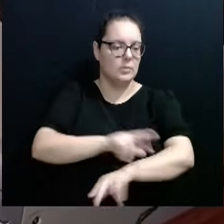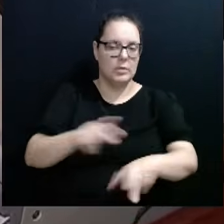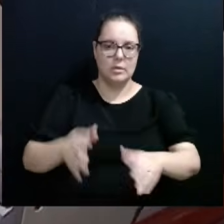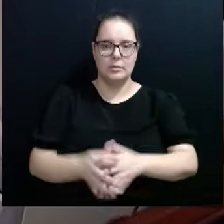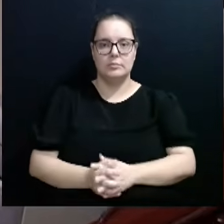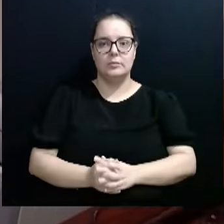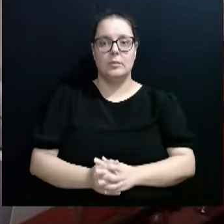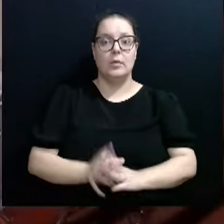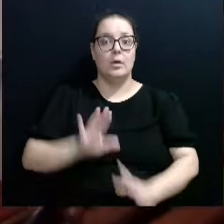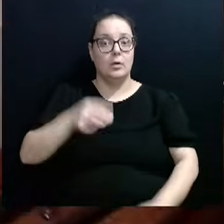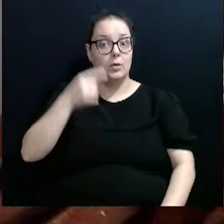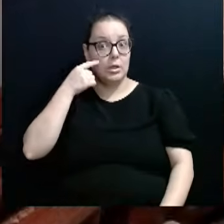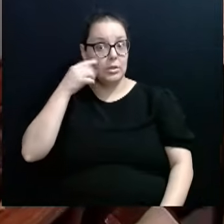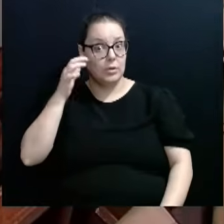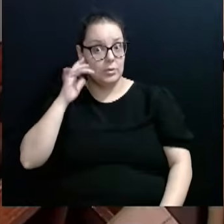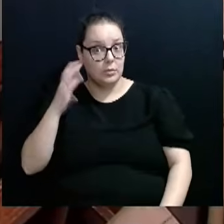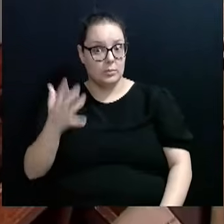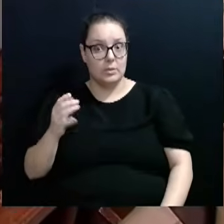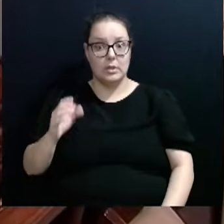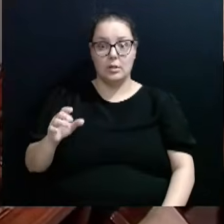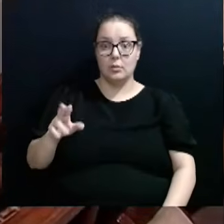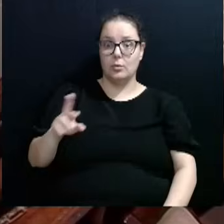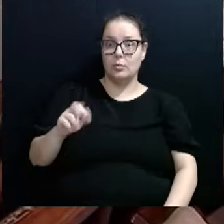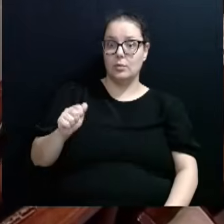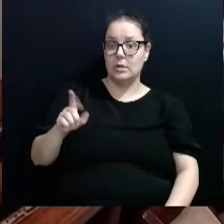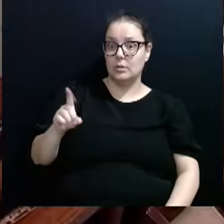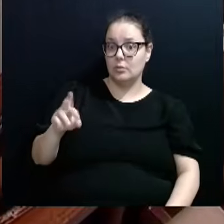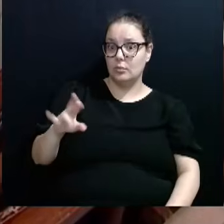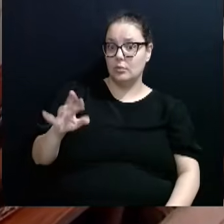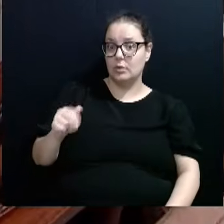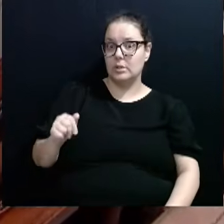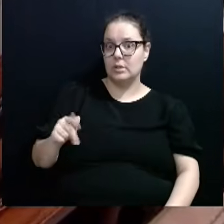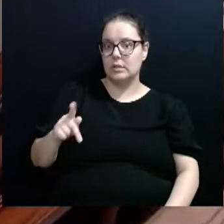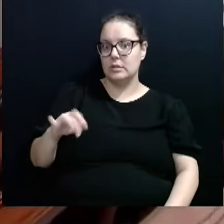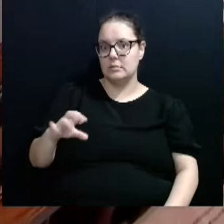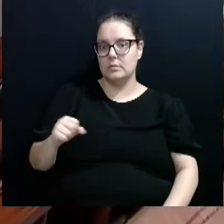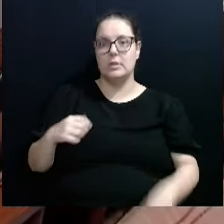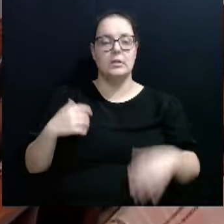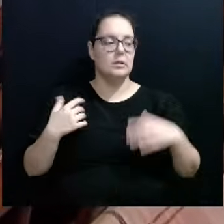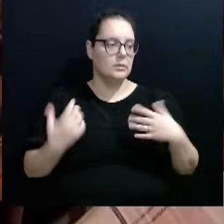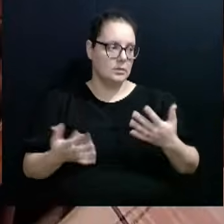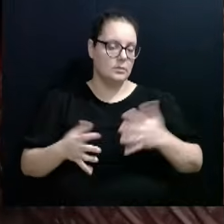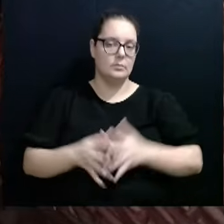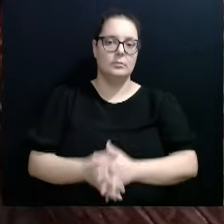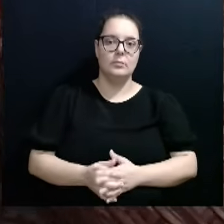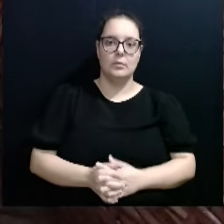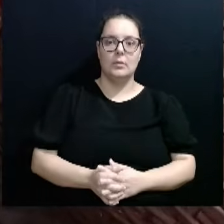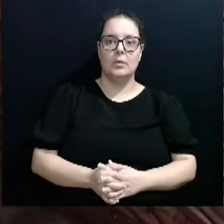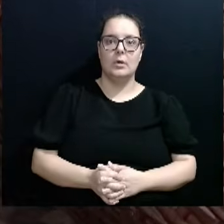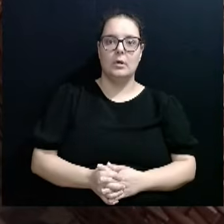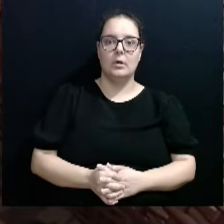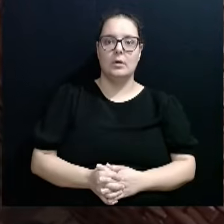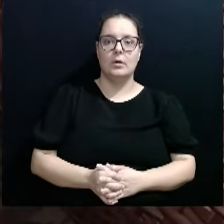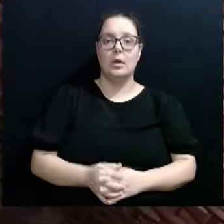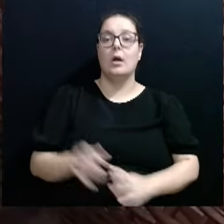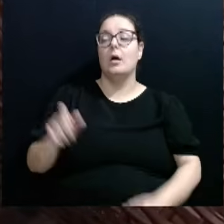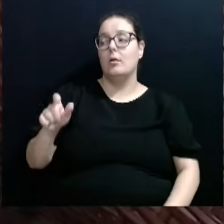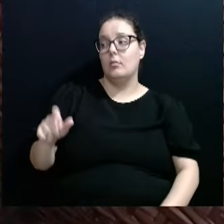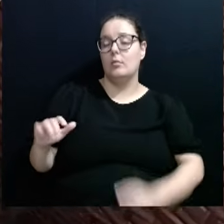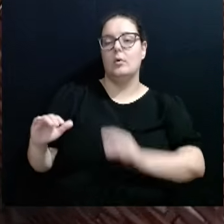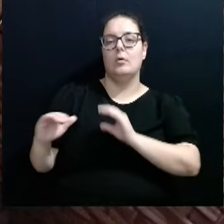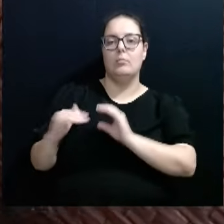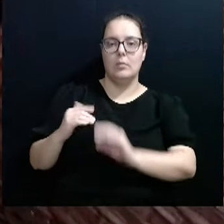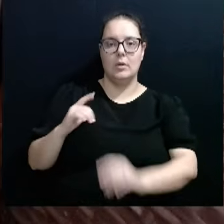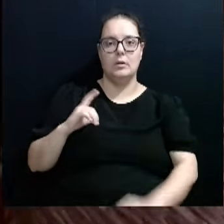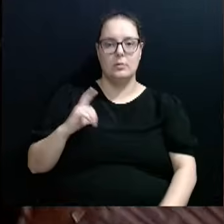nessa curadoria das peças, como ela é feita? Então, a pessoa me manda o que ela tem,